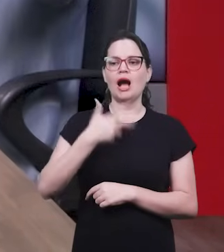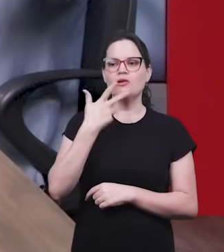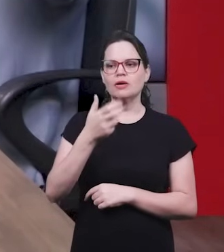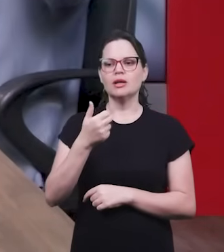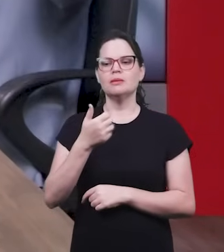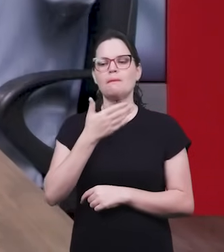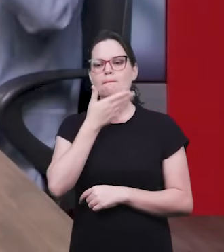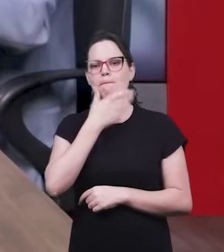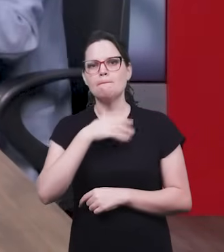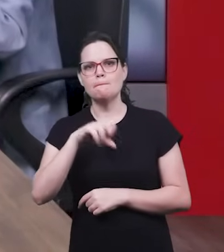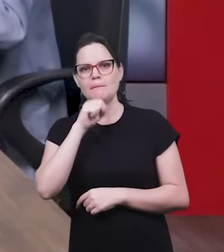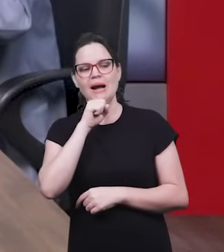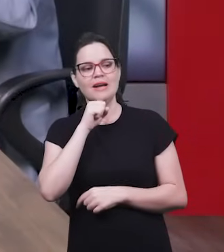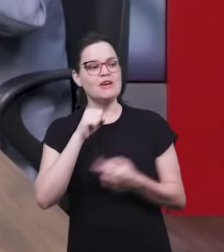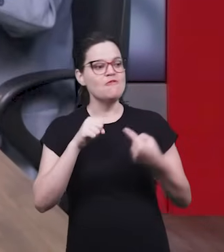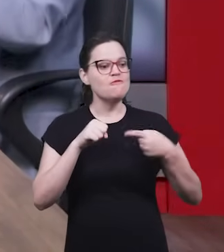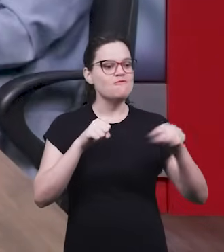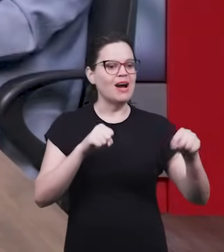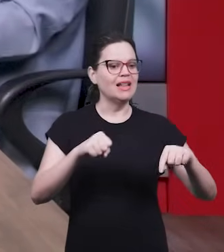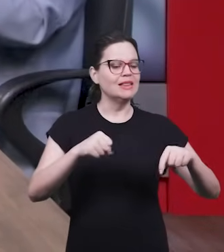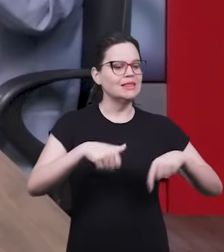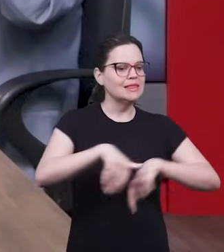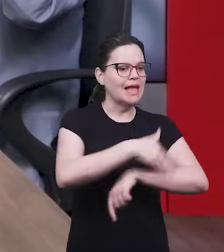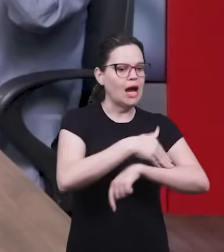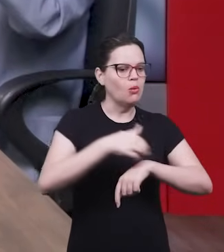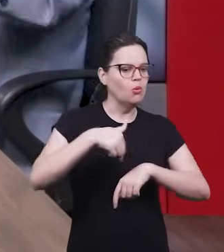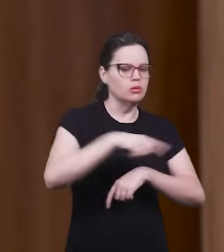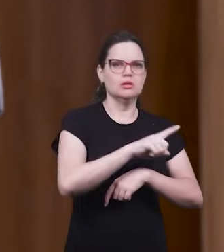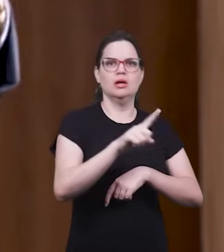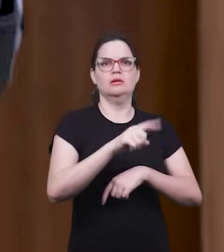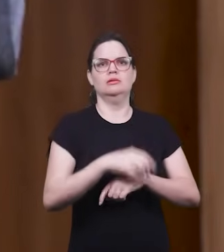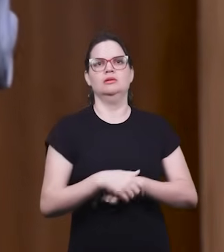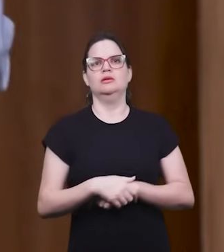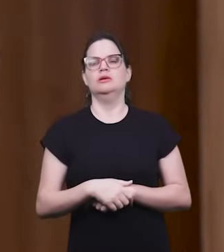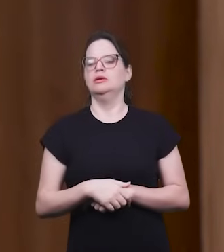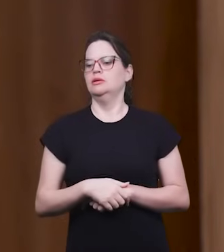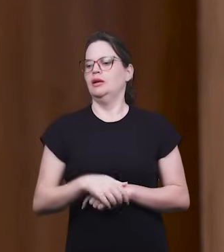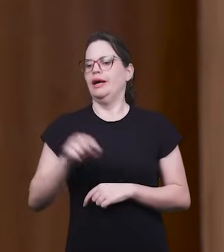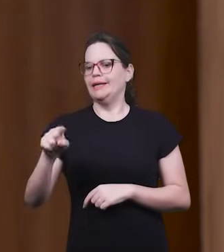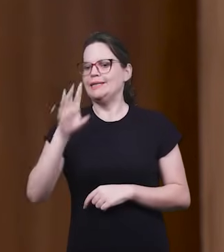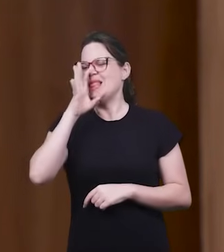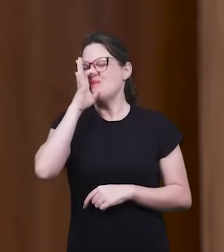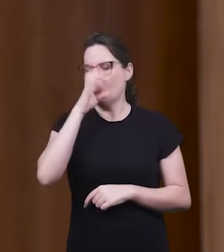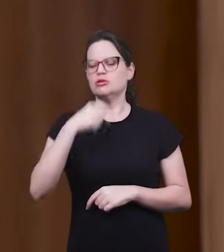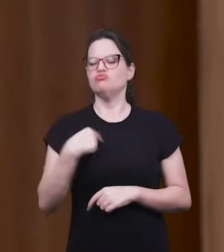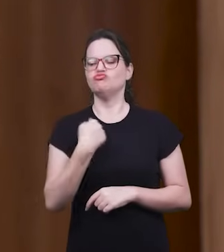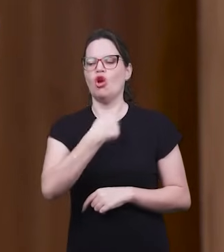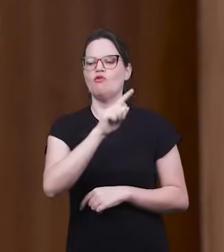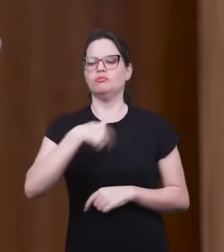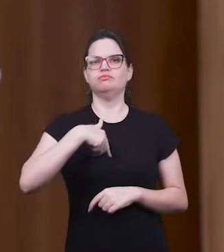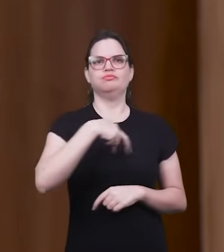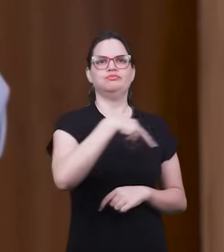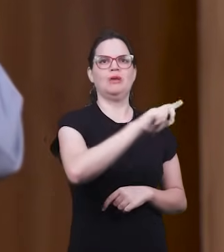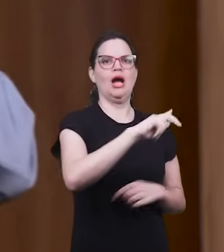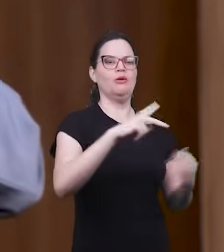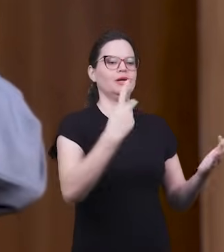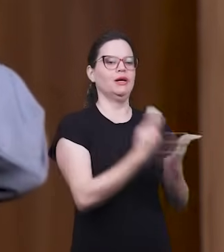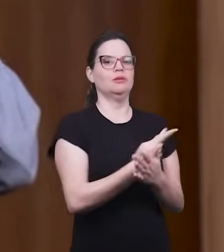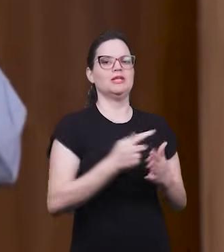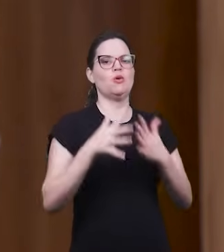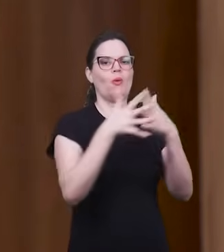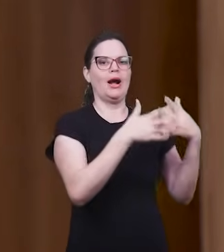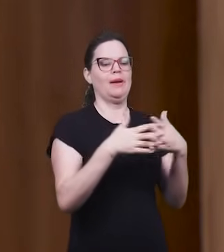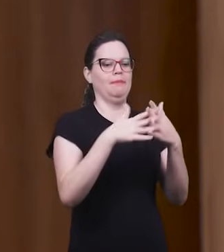ali. Ele passava a cabeça e passava. Várias. Aí lá o dia ele vai ver o caminhão, o carro, picou